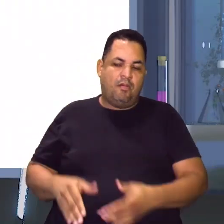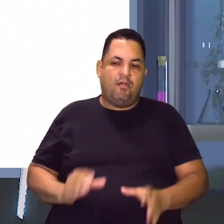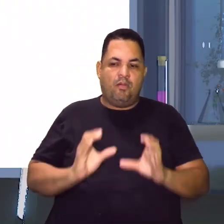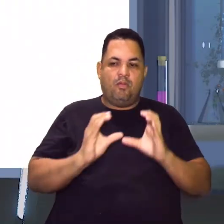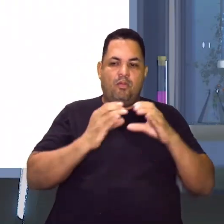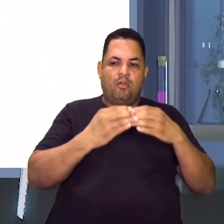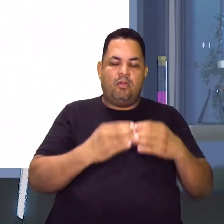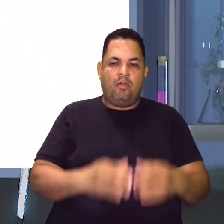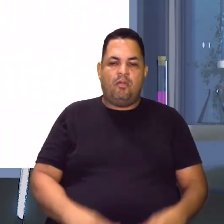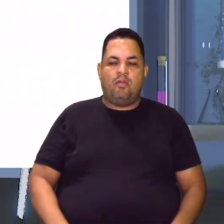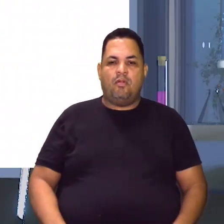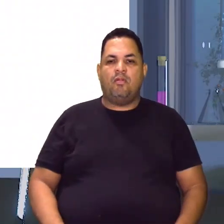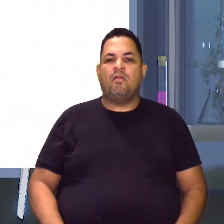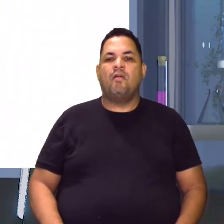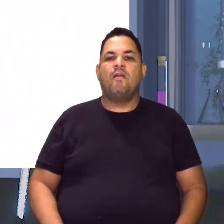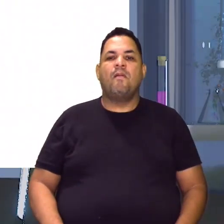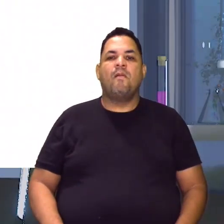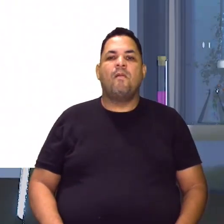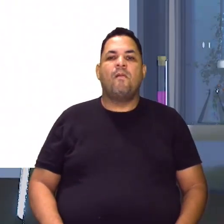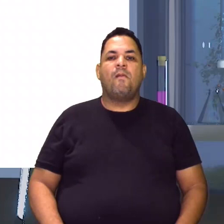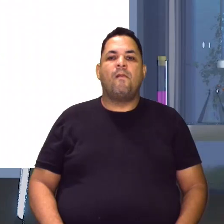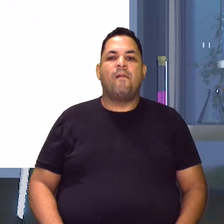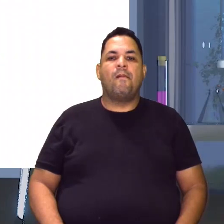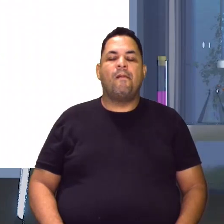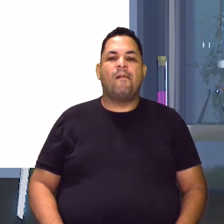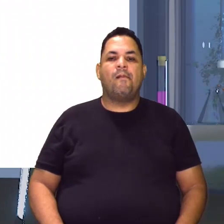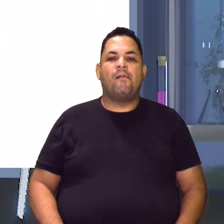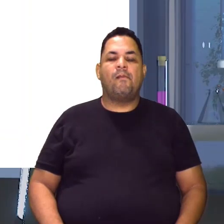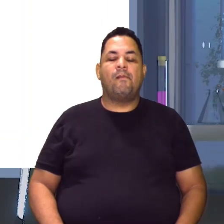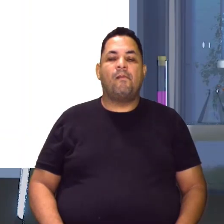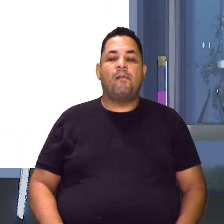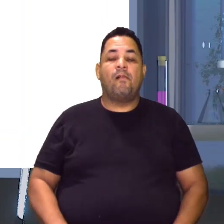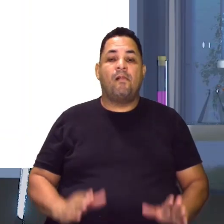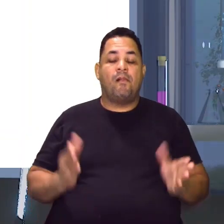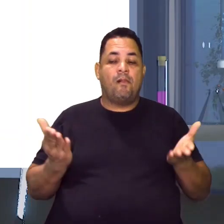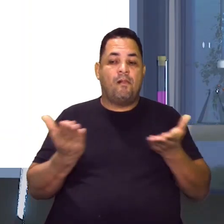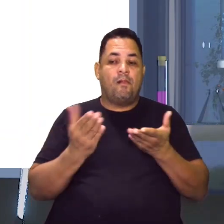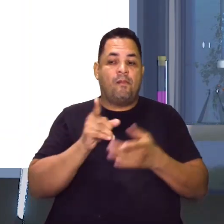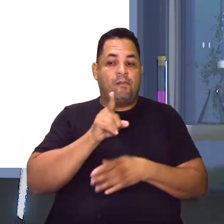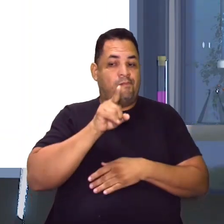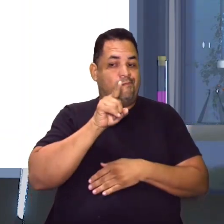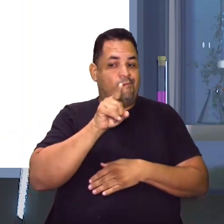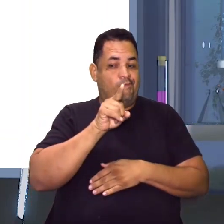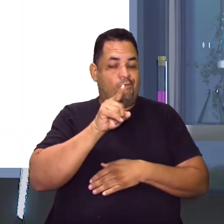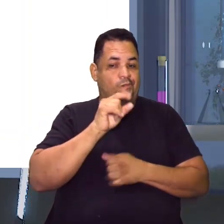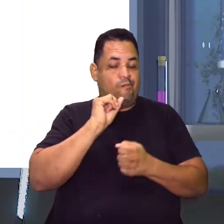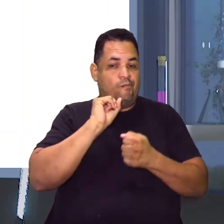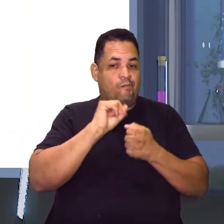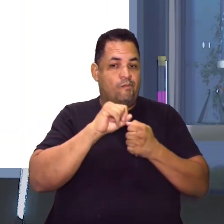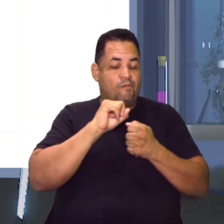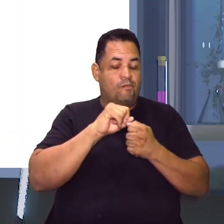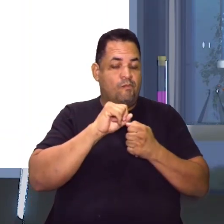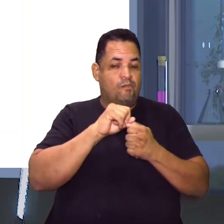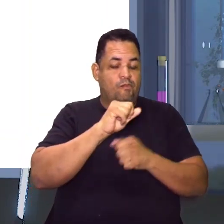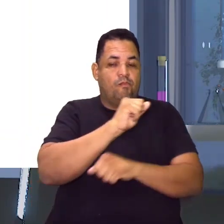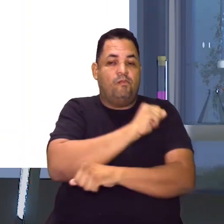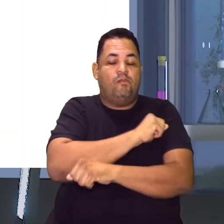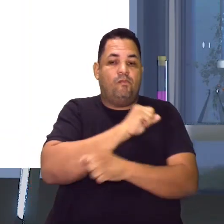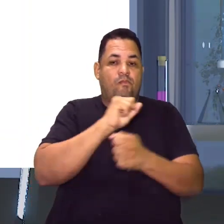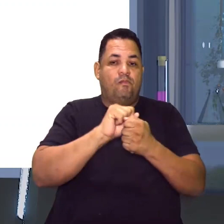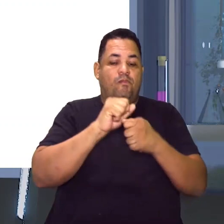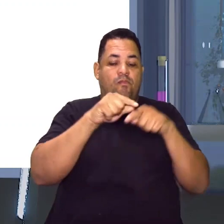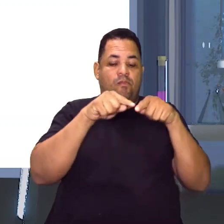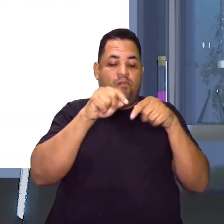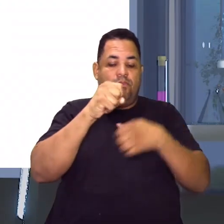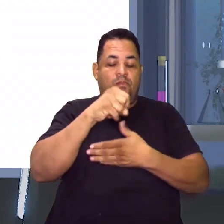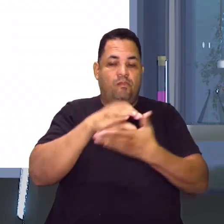família. Agora, deixaremos você para fazer aquela atividade de